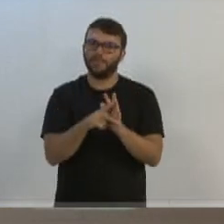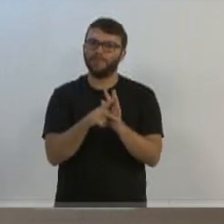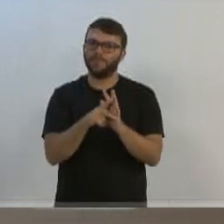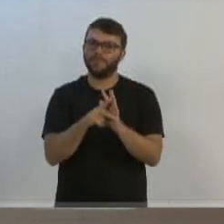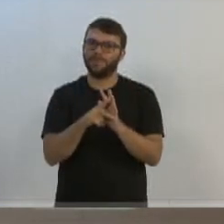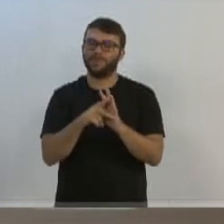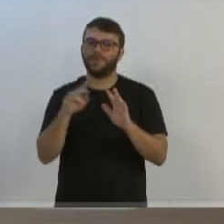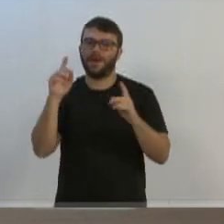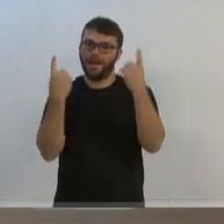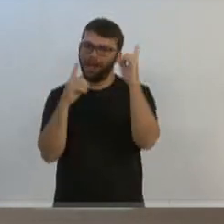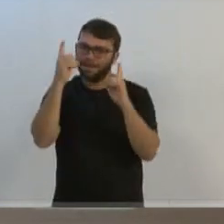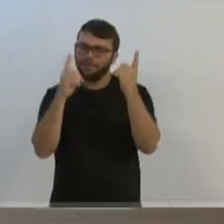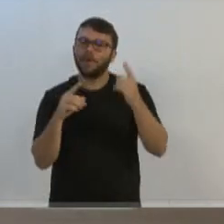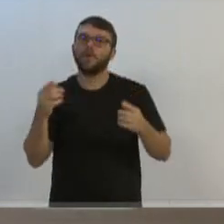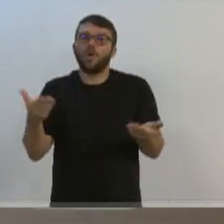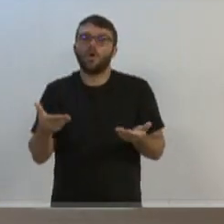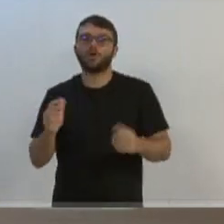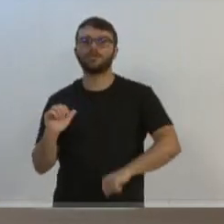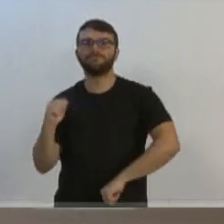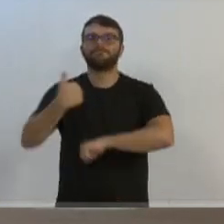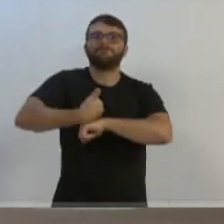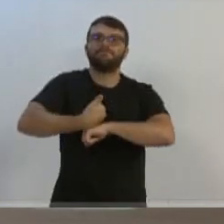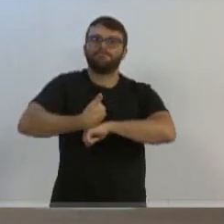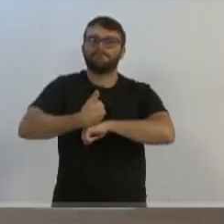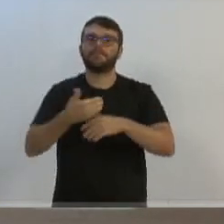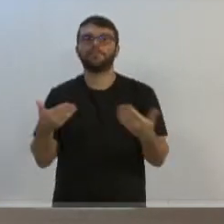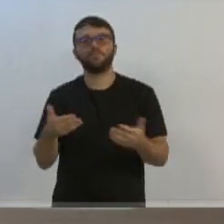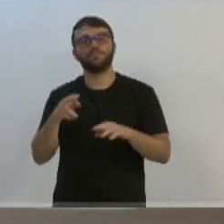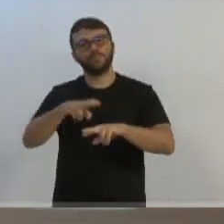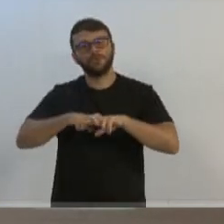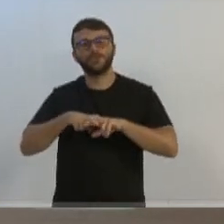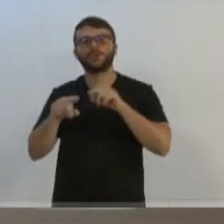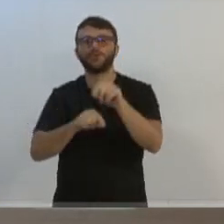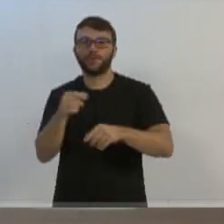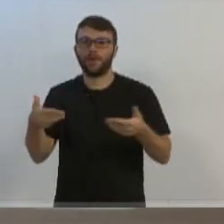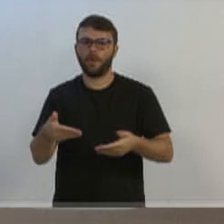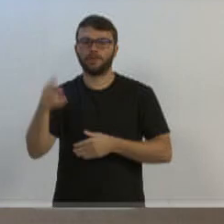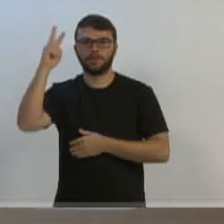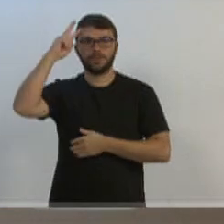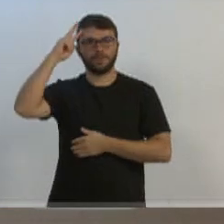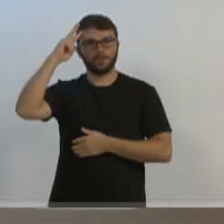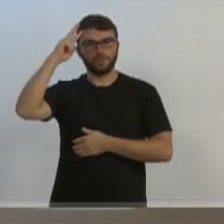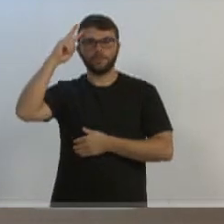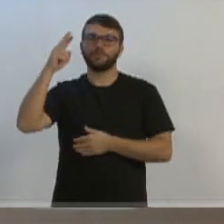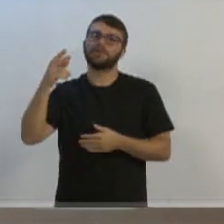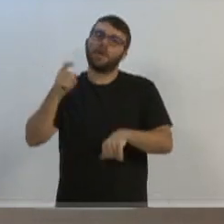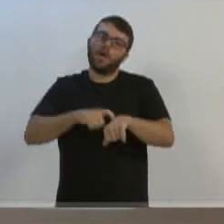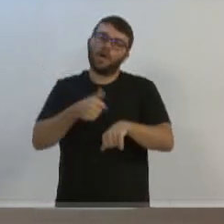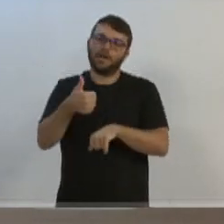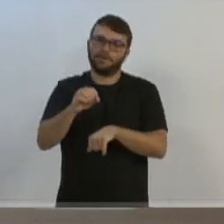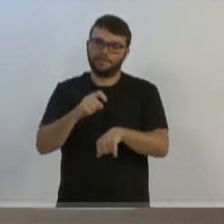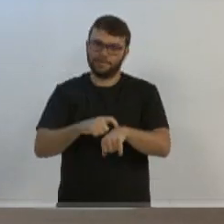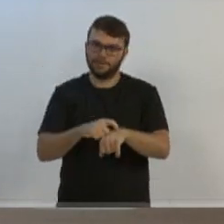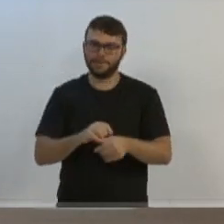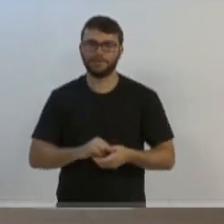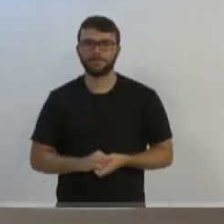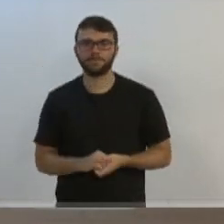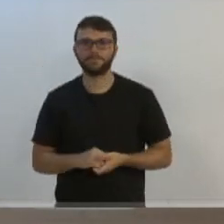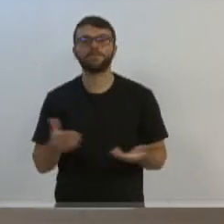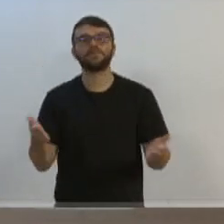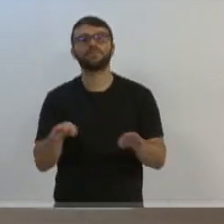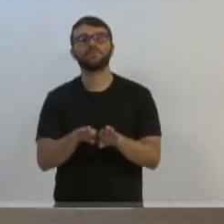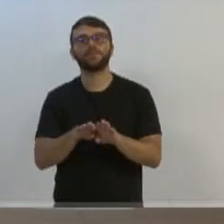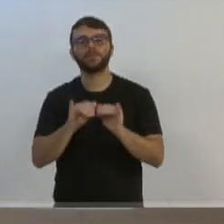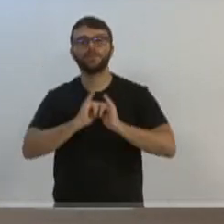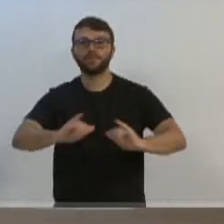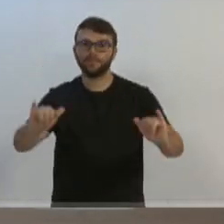reposição, uma sessão ordinária, mas de forma excepcional está se realizando aqui na segunda-feira, neste horário. Quero também informar a